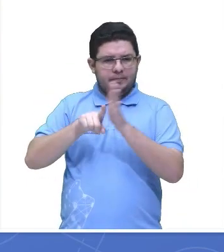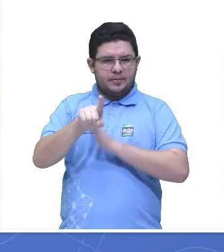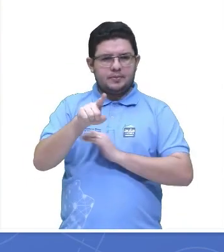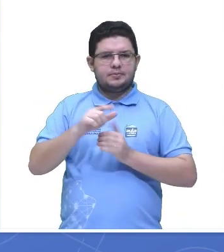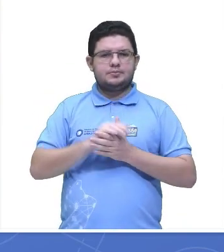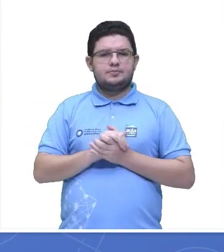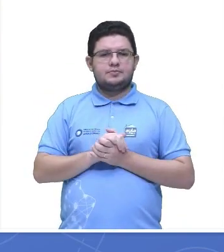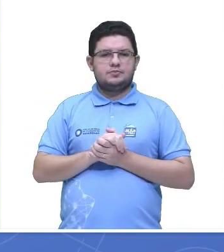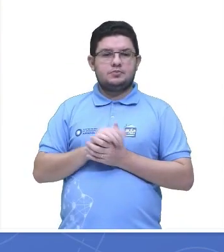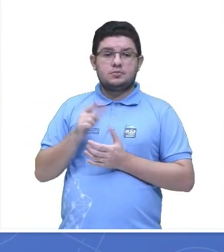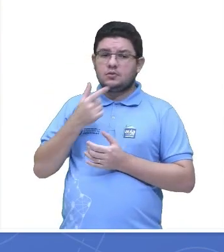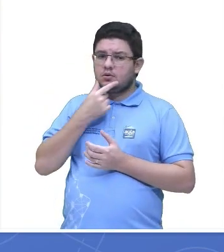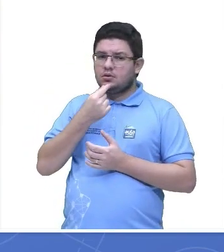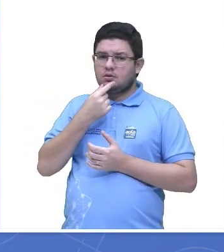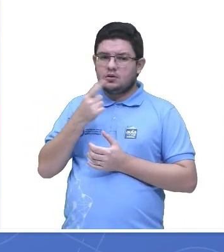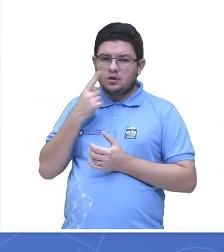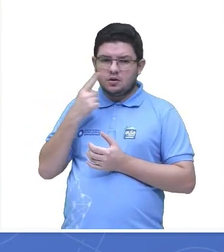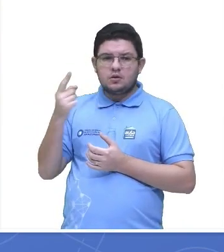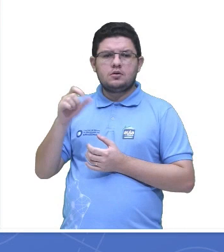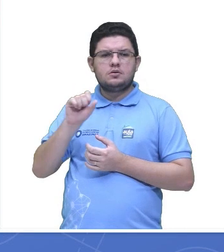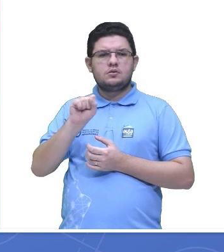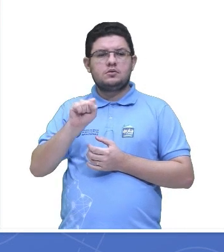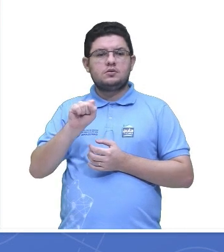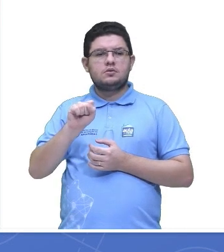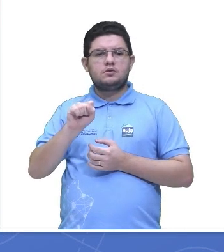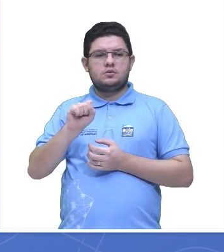Steve Jobs, alive, remembered